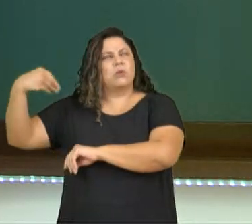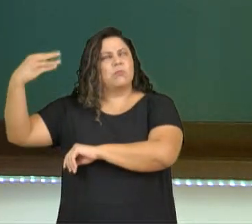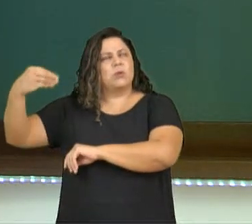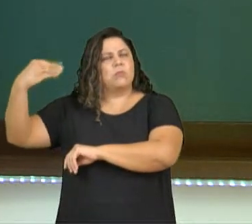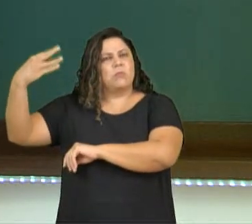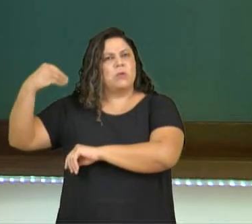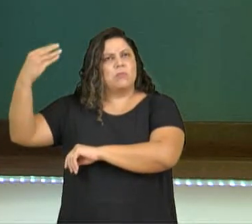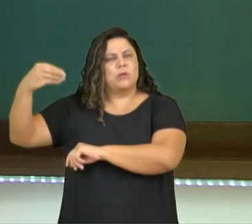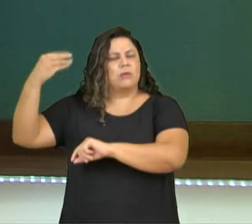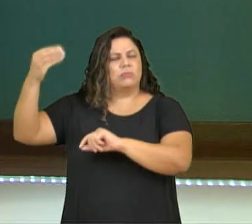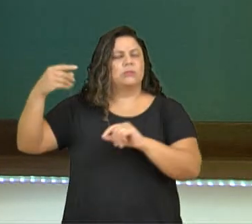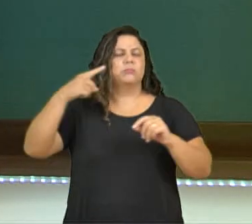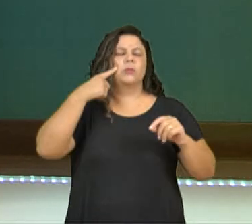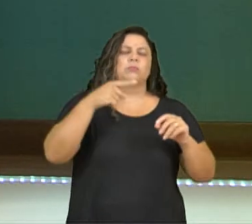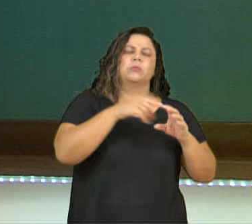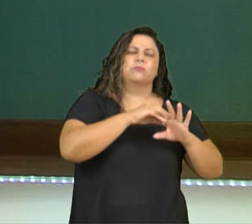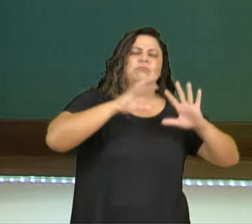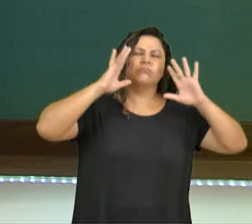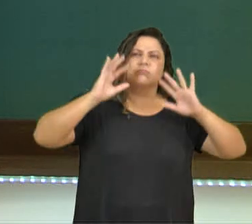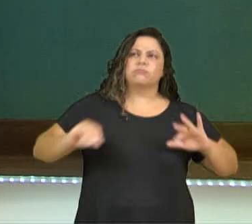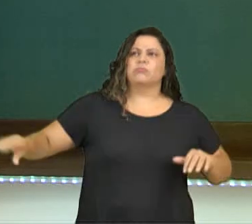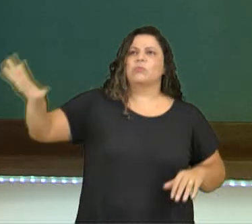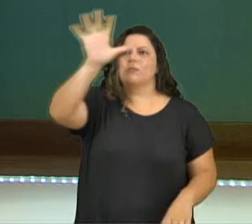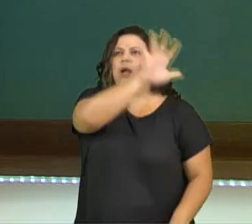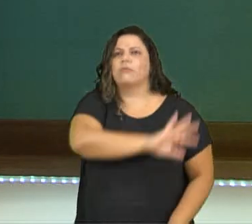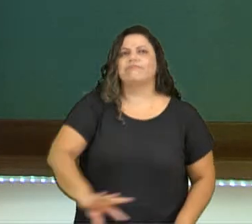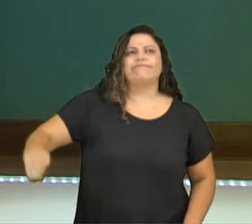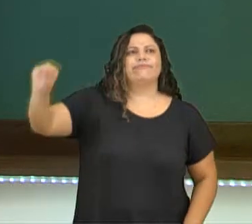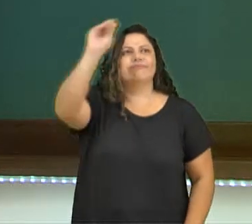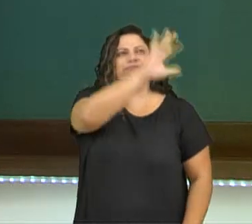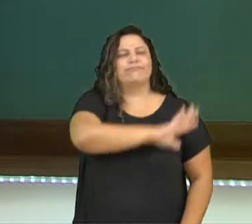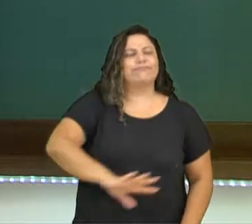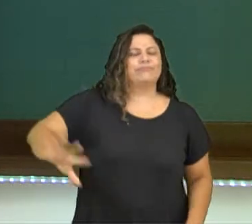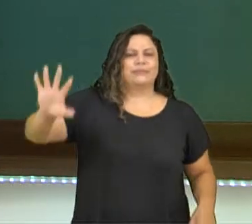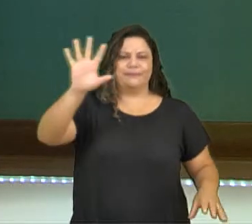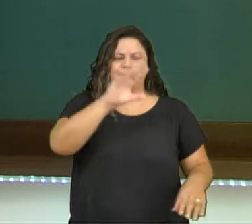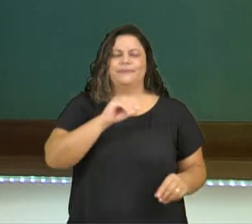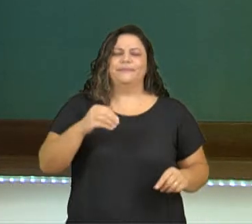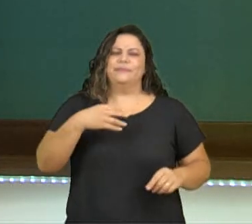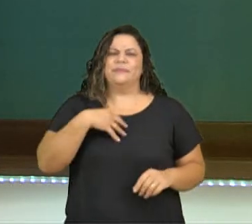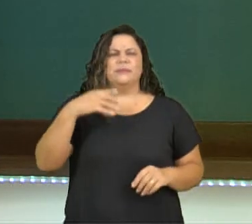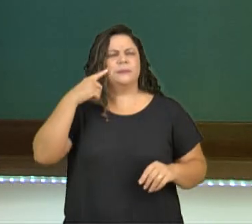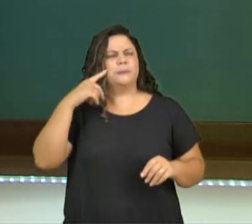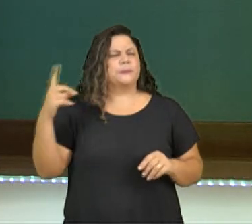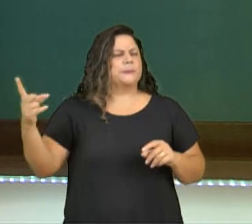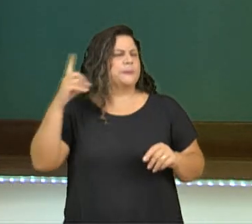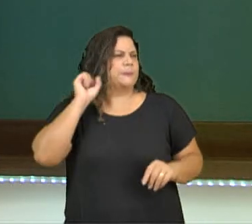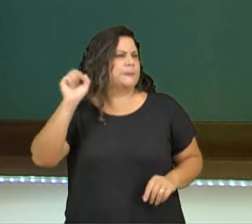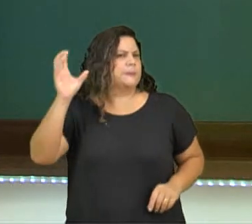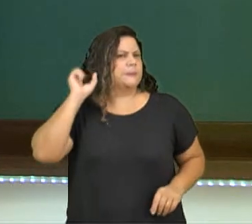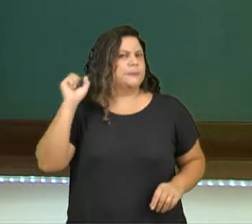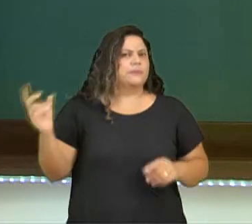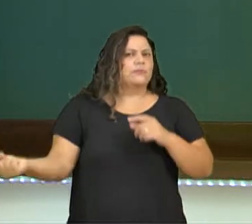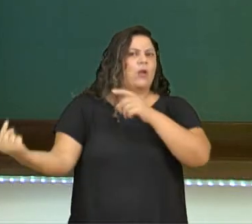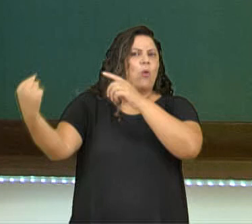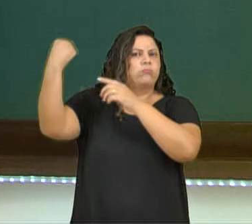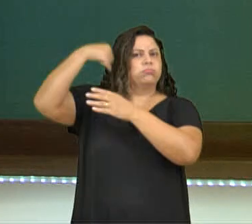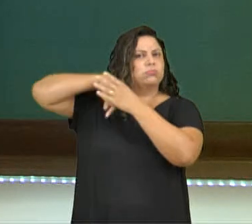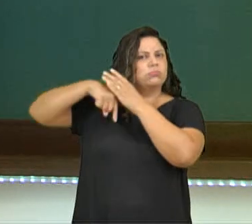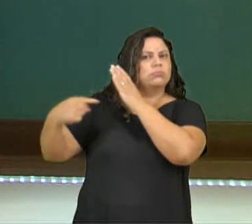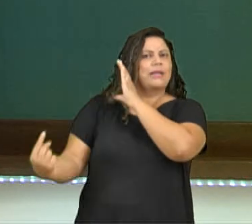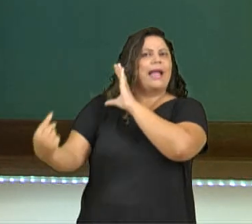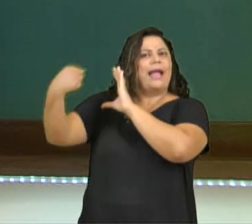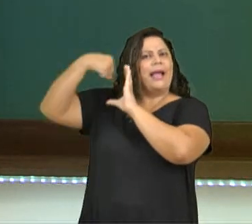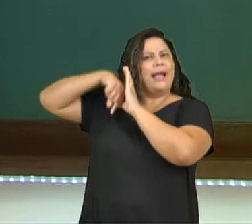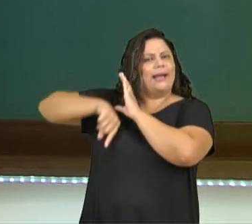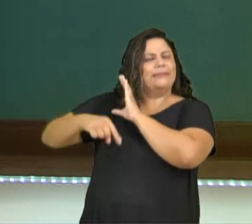som se propagar pelo ambiente vai fazer com que você, de forma indireta, venha a ter acesso àquela